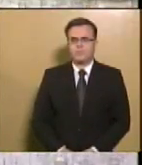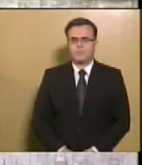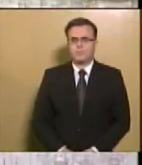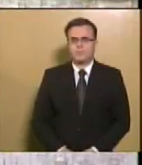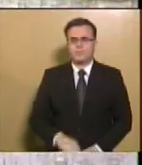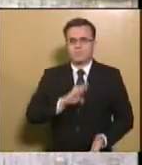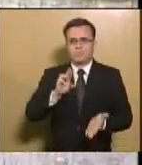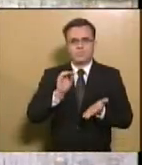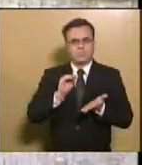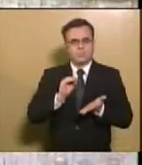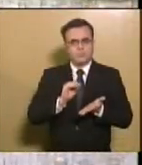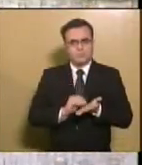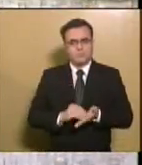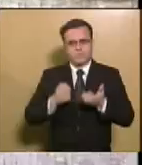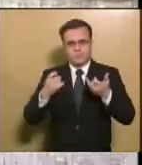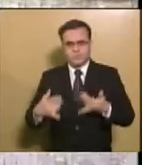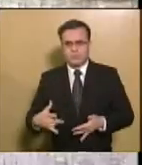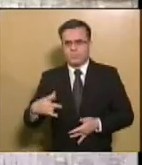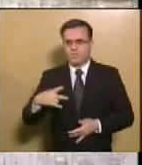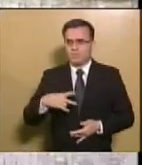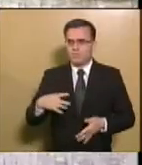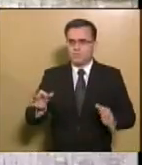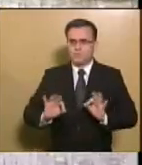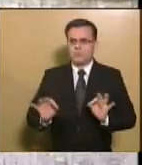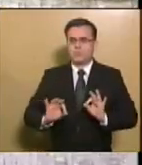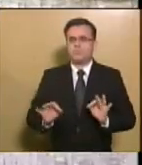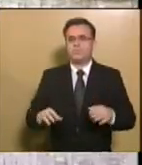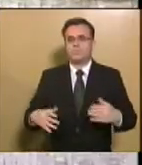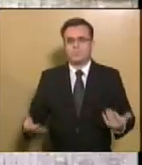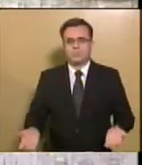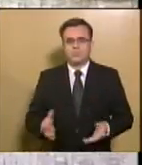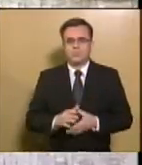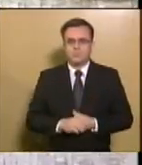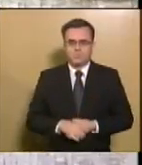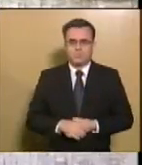Não havendo mais oradores no grande expediente nem na explicação pessoal,